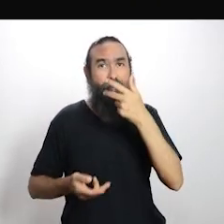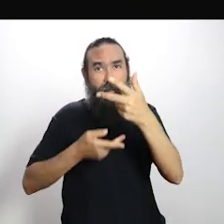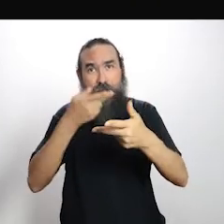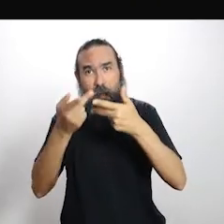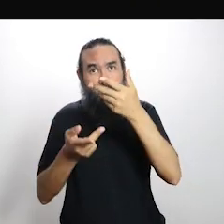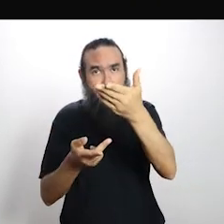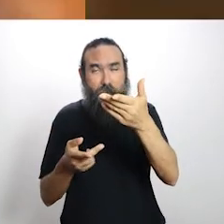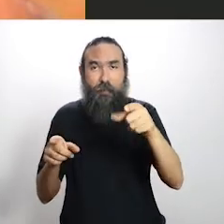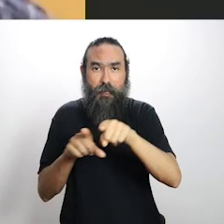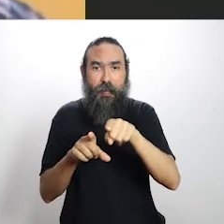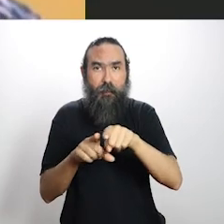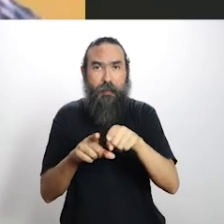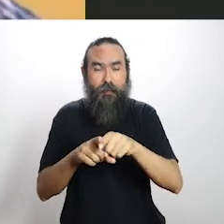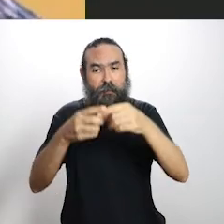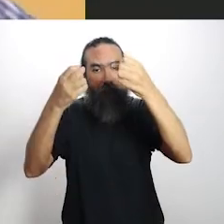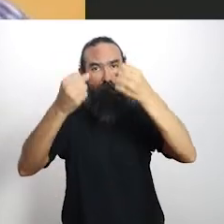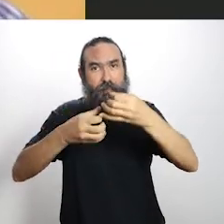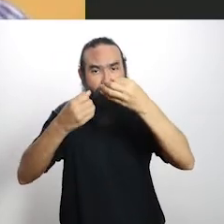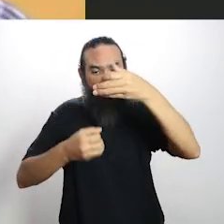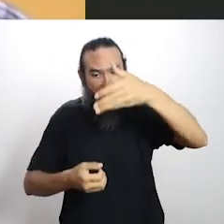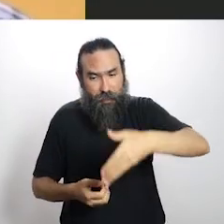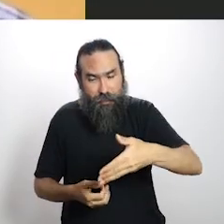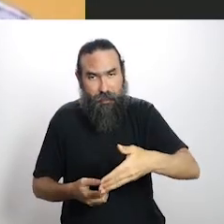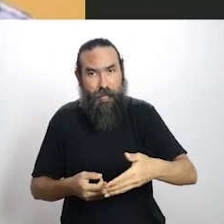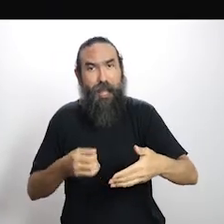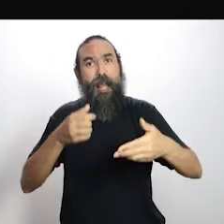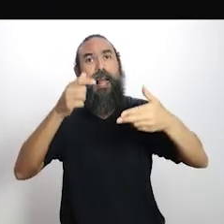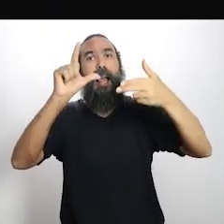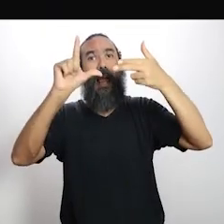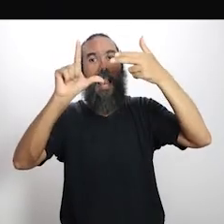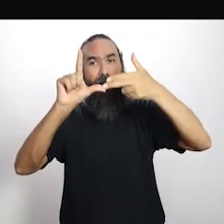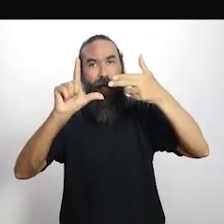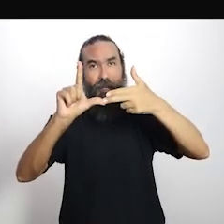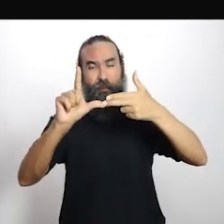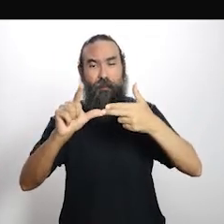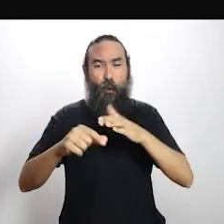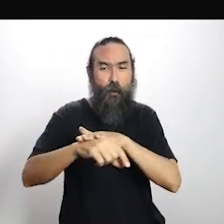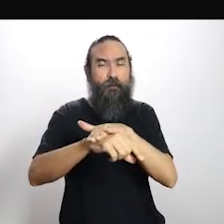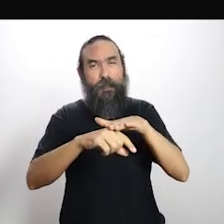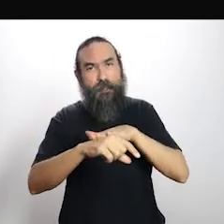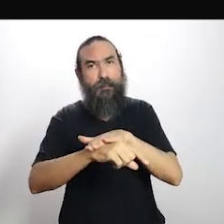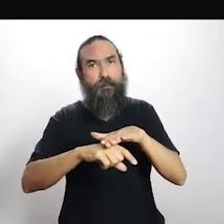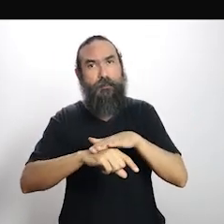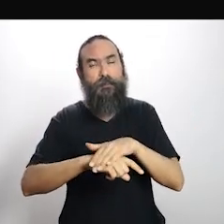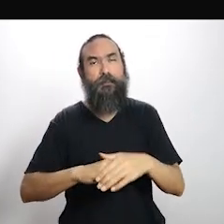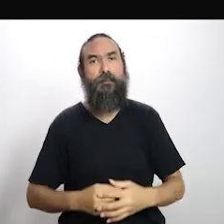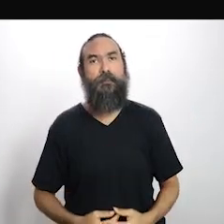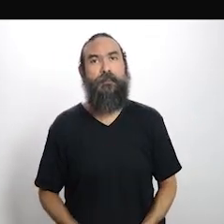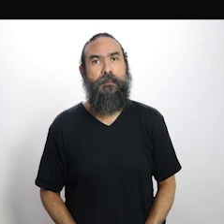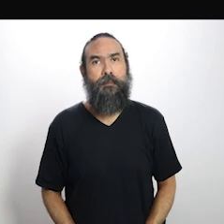bem boa noite a todos estão me ouvindo ou estão?